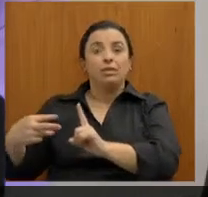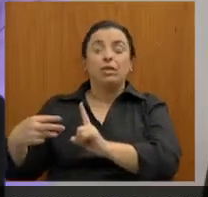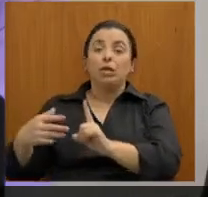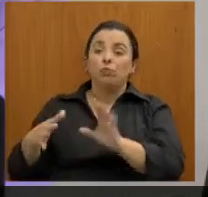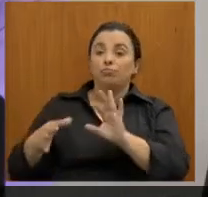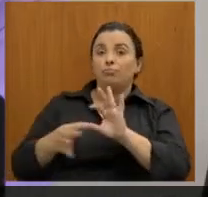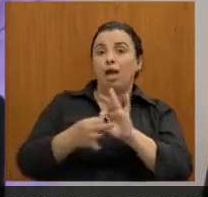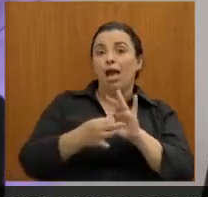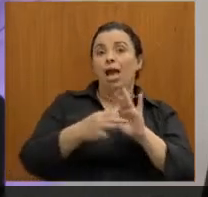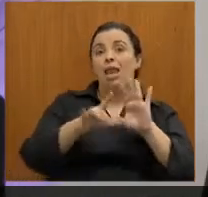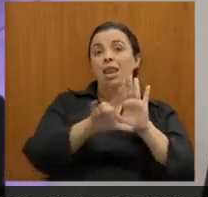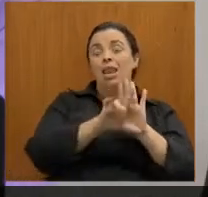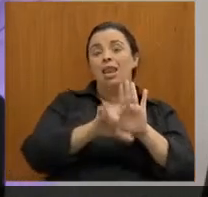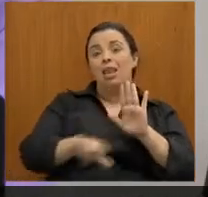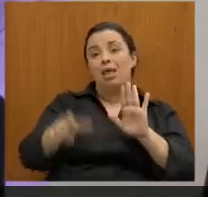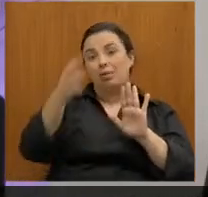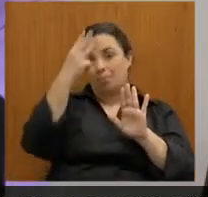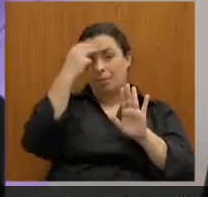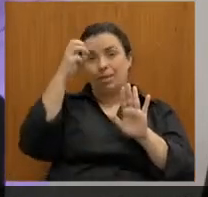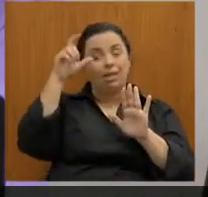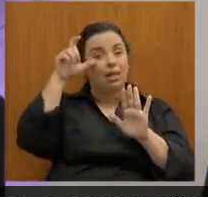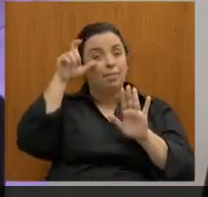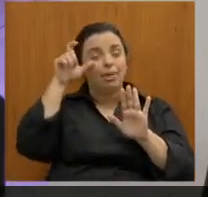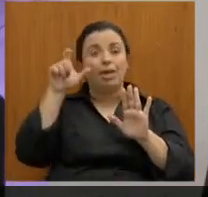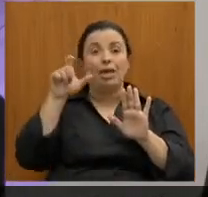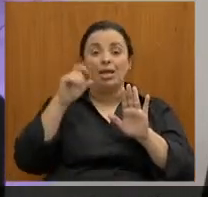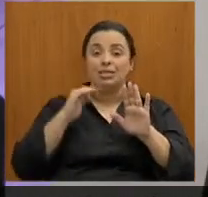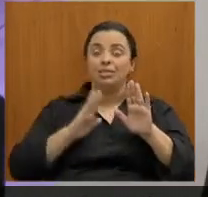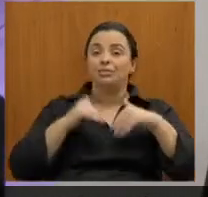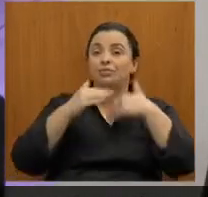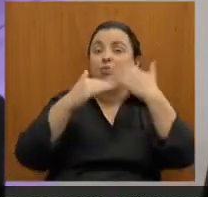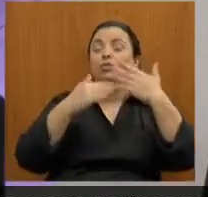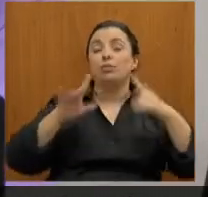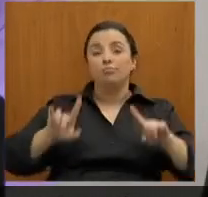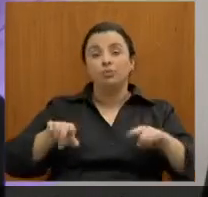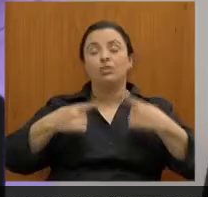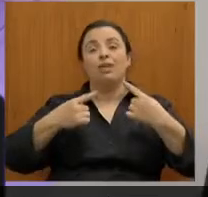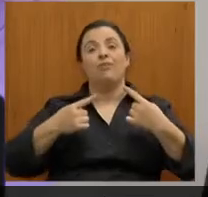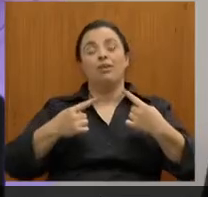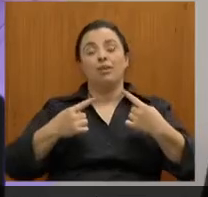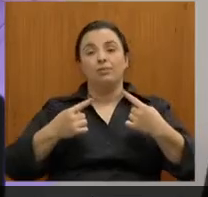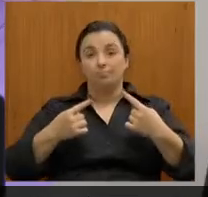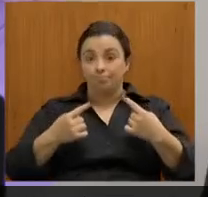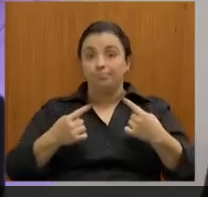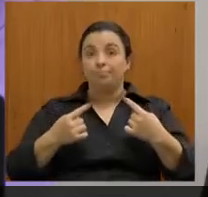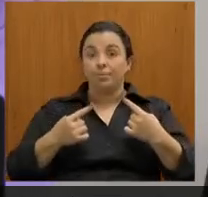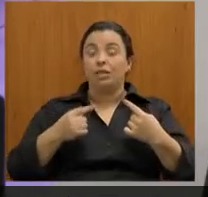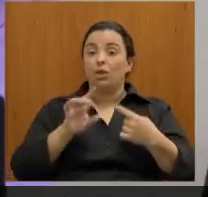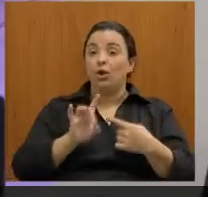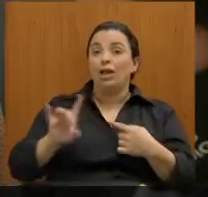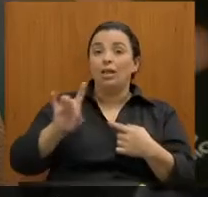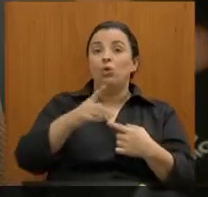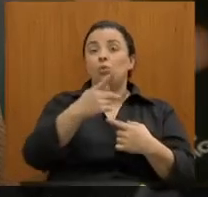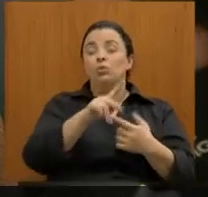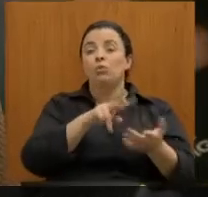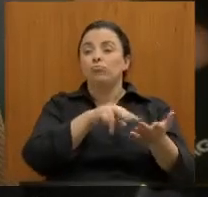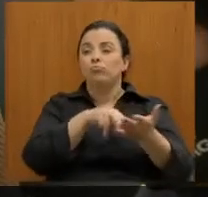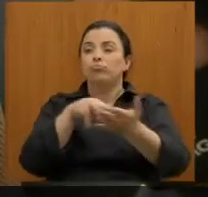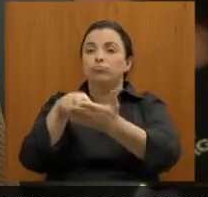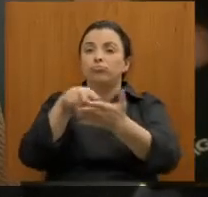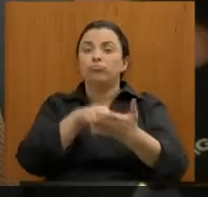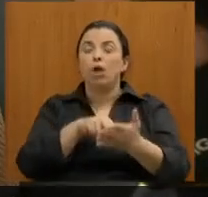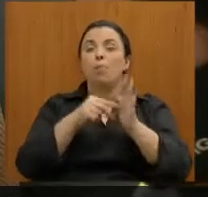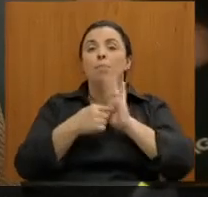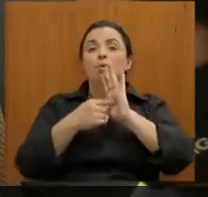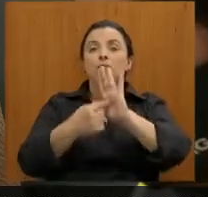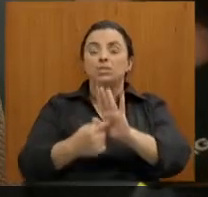da Penha dos Desafios das evoluções e dos Desafios né então é cada um na sua ponta no seu lugar de